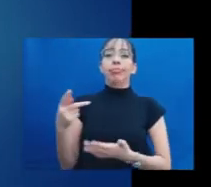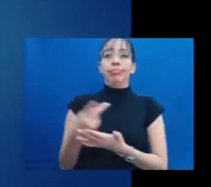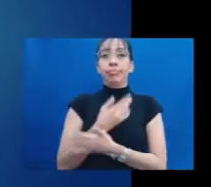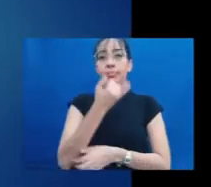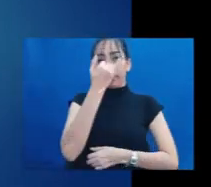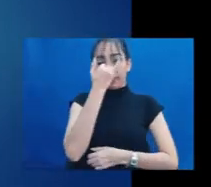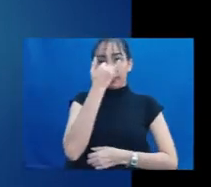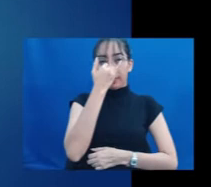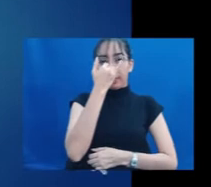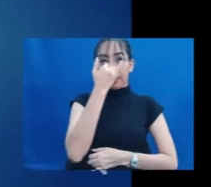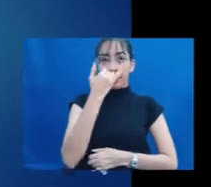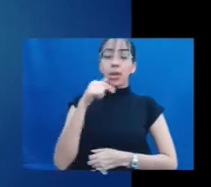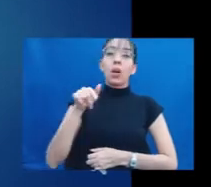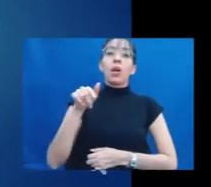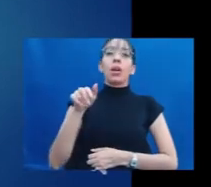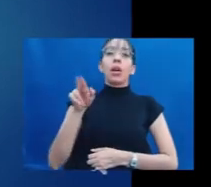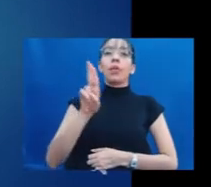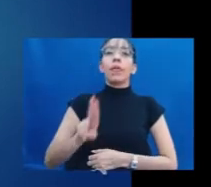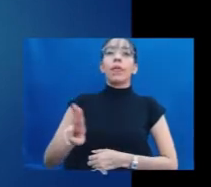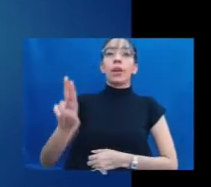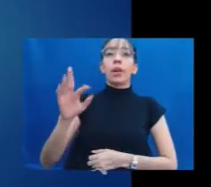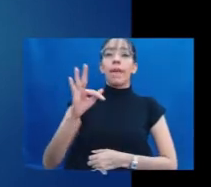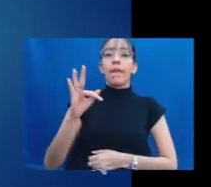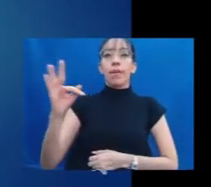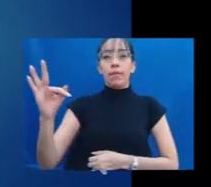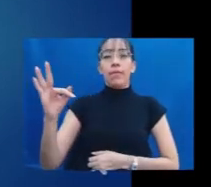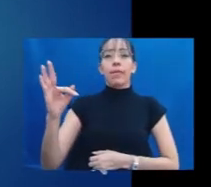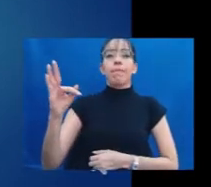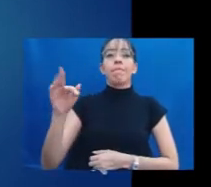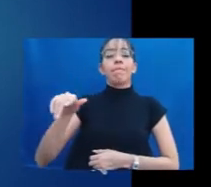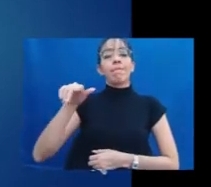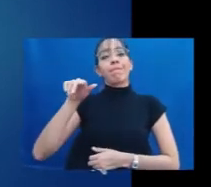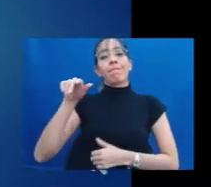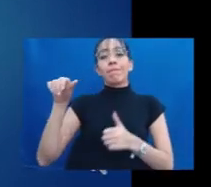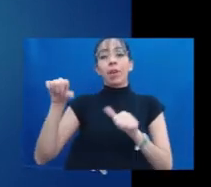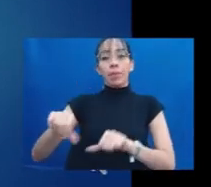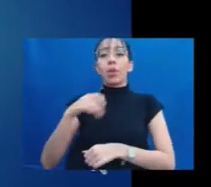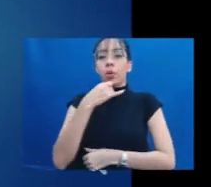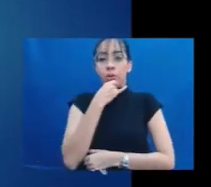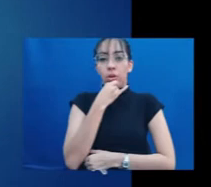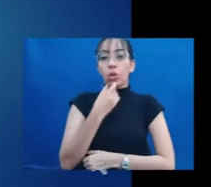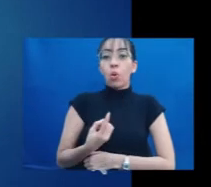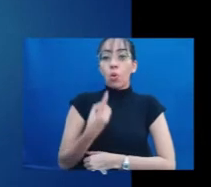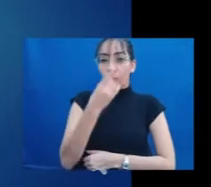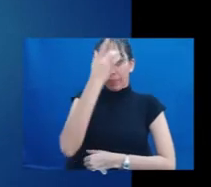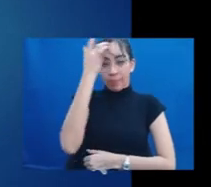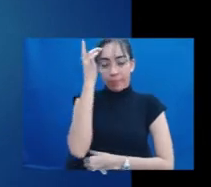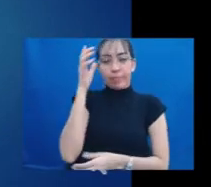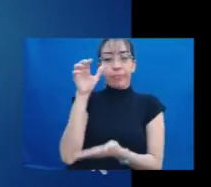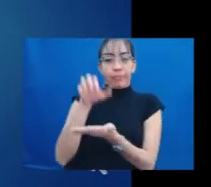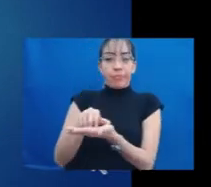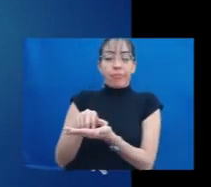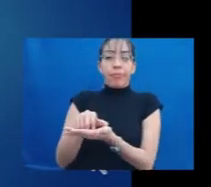Um outro acidente que ocorreu foi na Universidade Federal Fluminense, na UF, e infelizmente nesse caso uma servidora